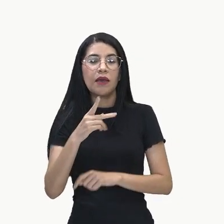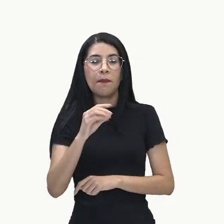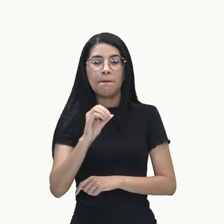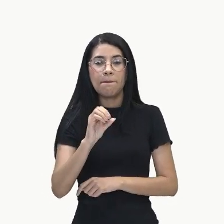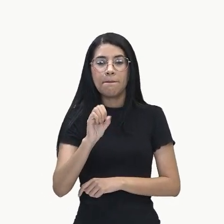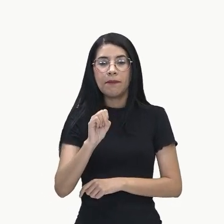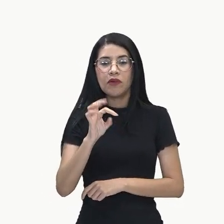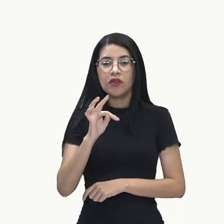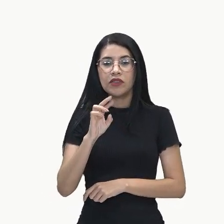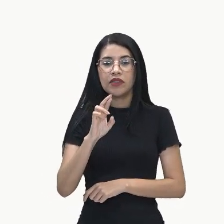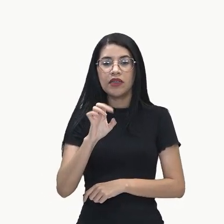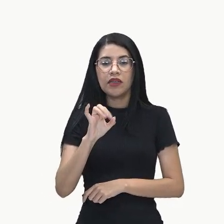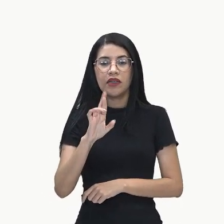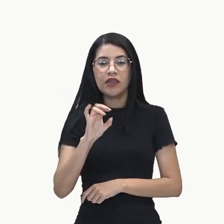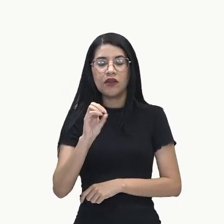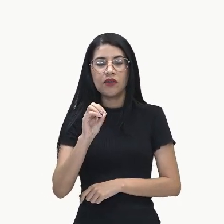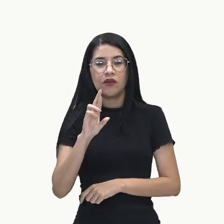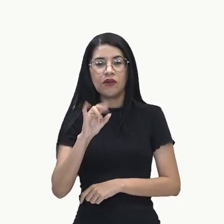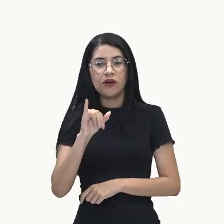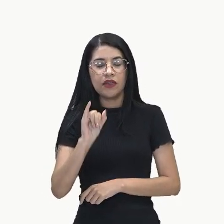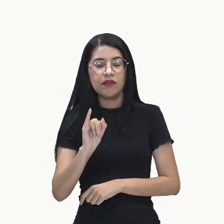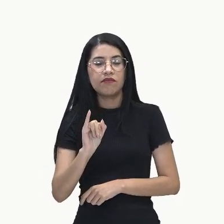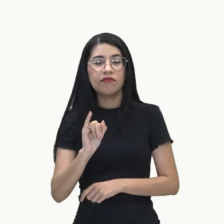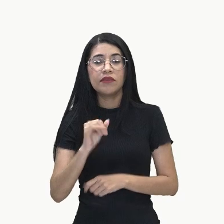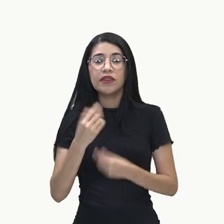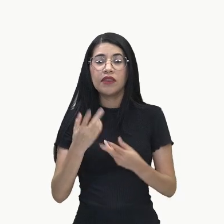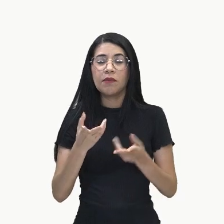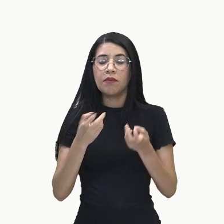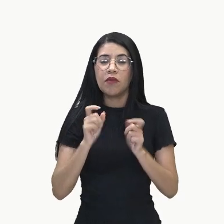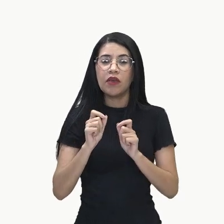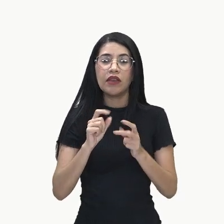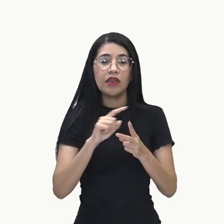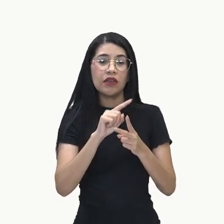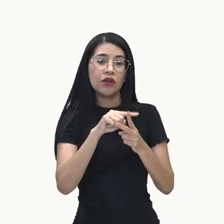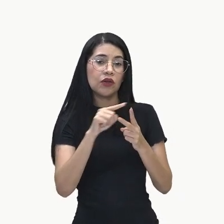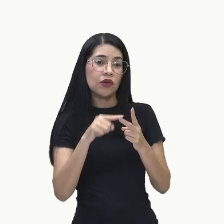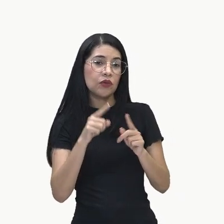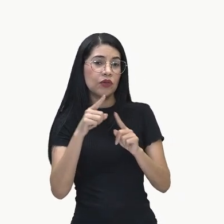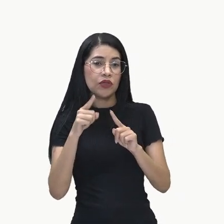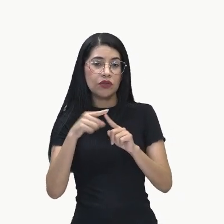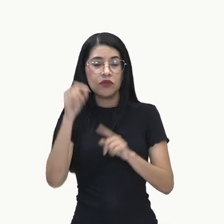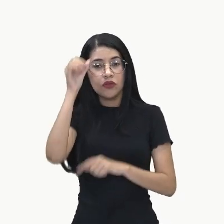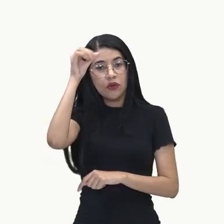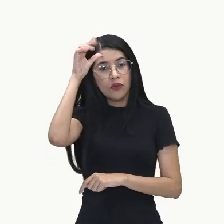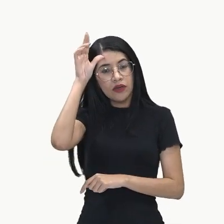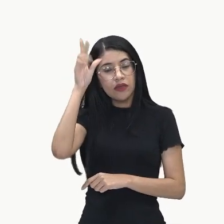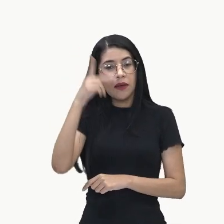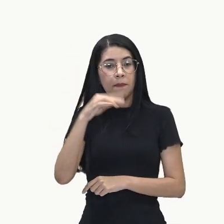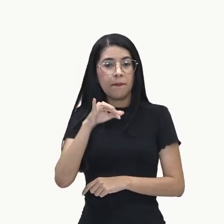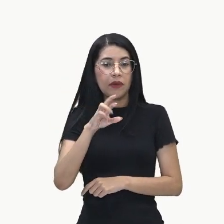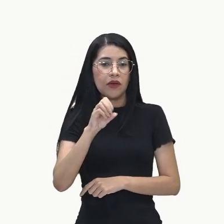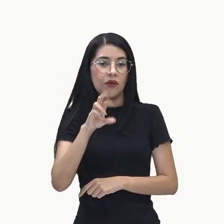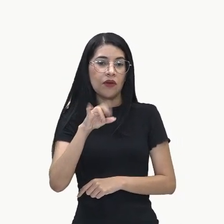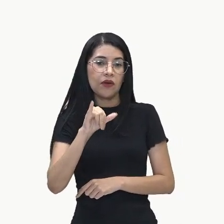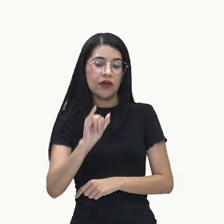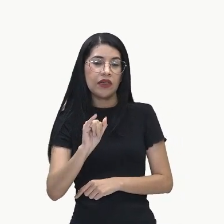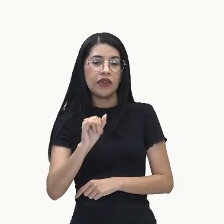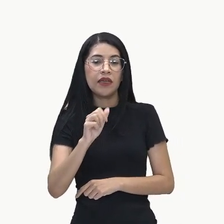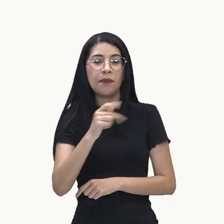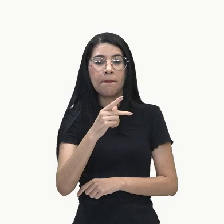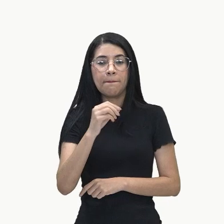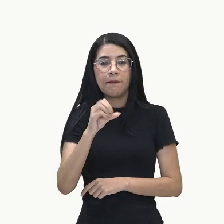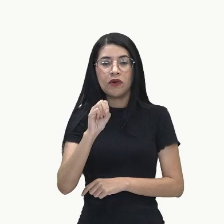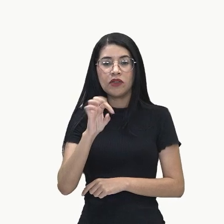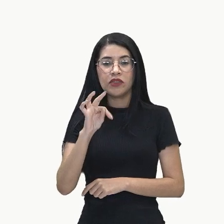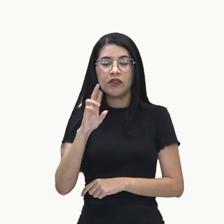a posteriori. Então nós temos o conhecimento a priori e nós temos o conhecimento a